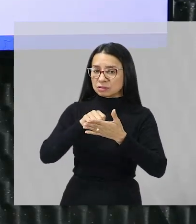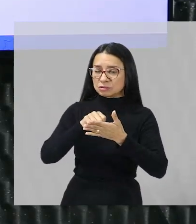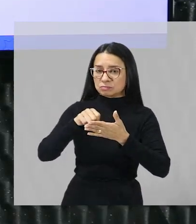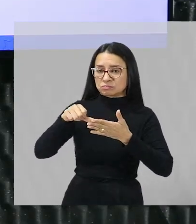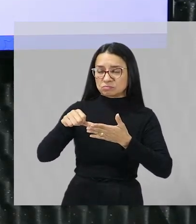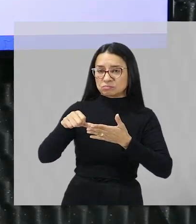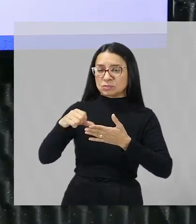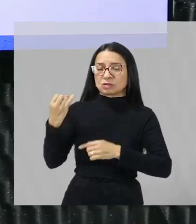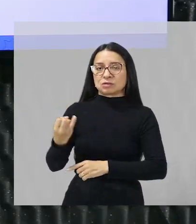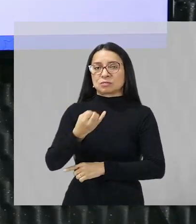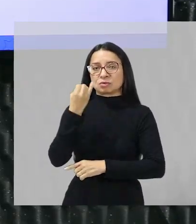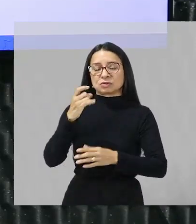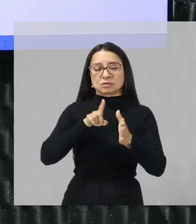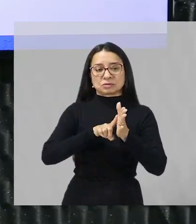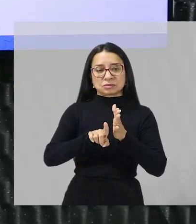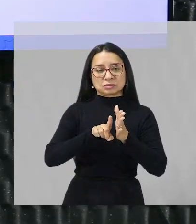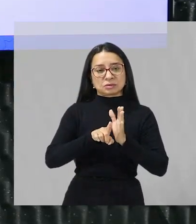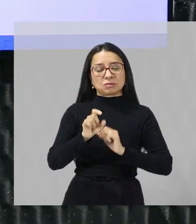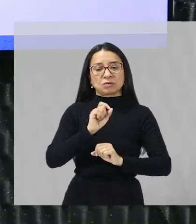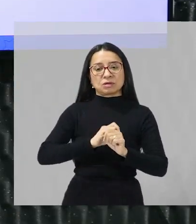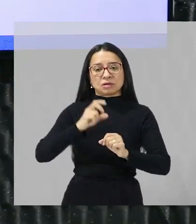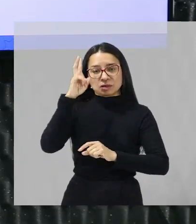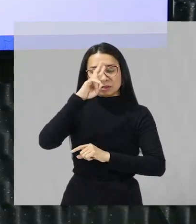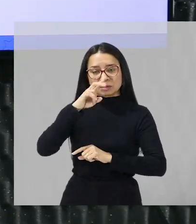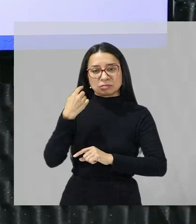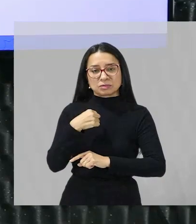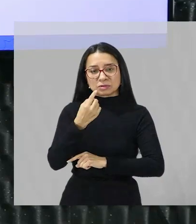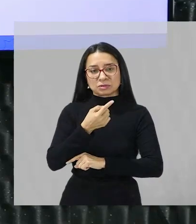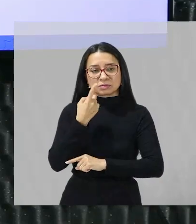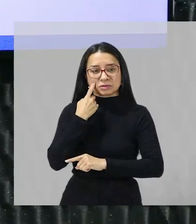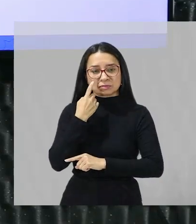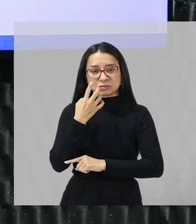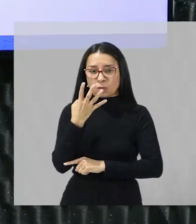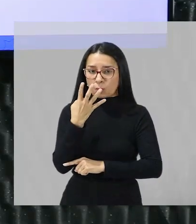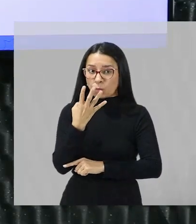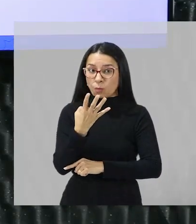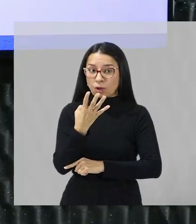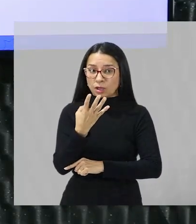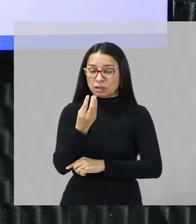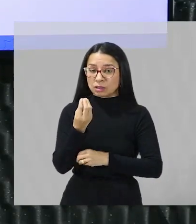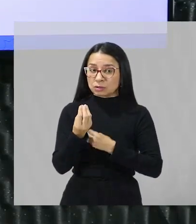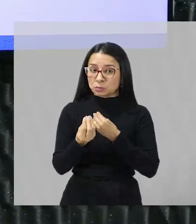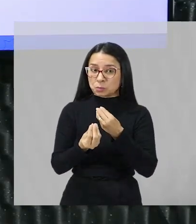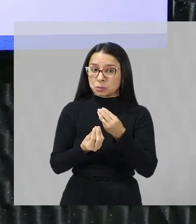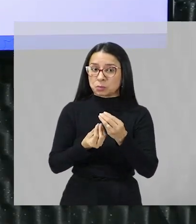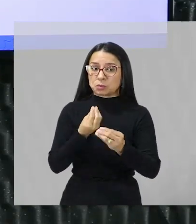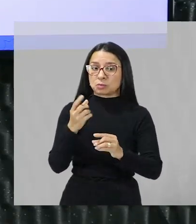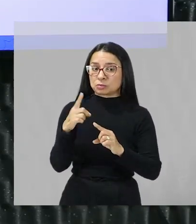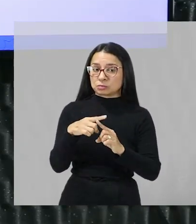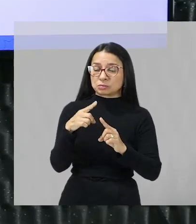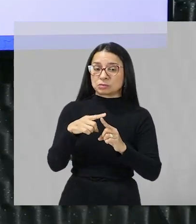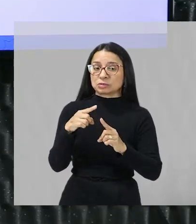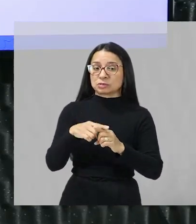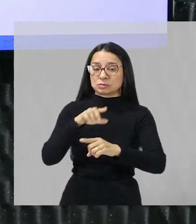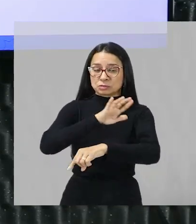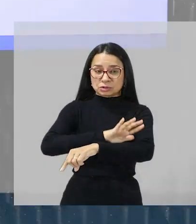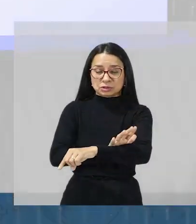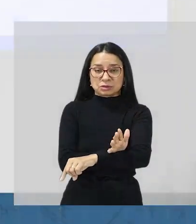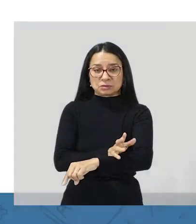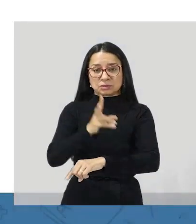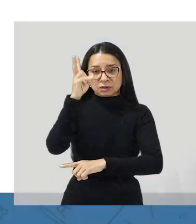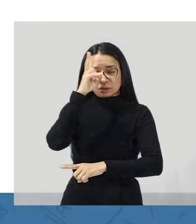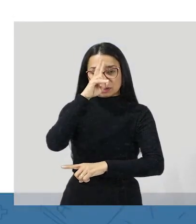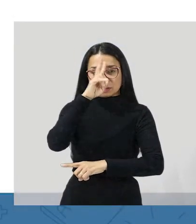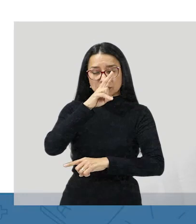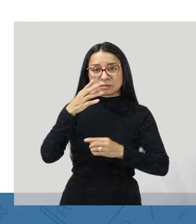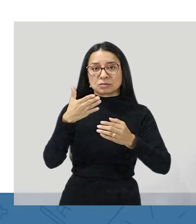questão. Lembra que a gente viu 4 formas de racismo, só que tem 2 que combinam mais com o quadrinho. Lembra que eu pedi para você destacar